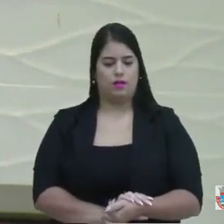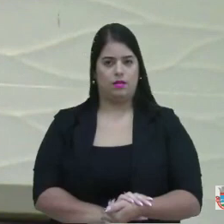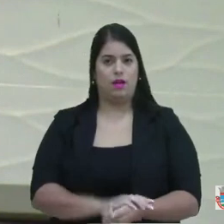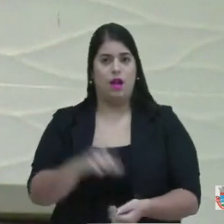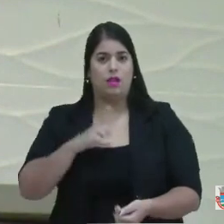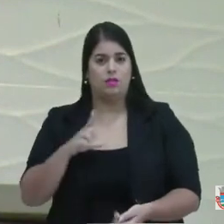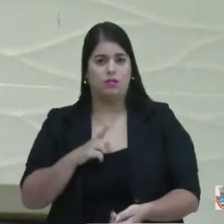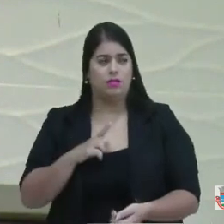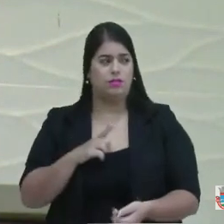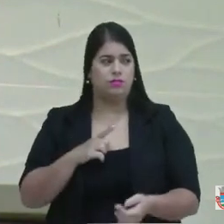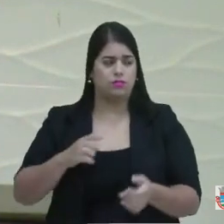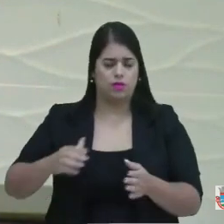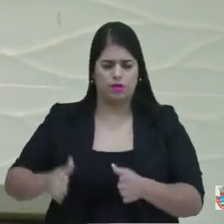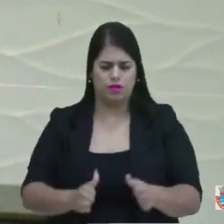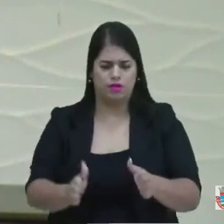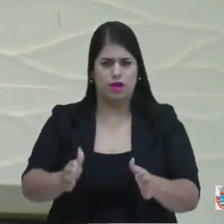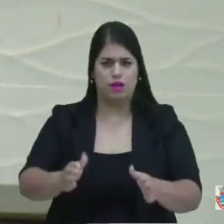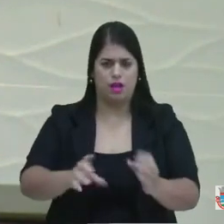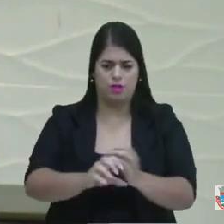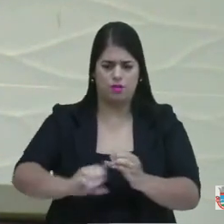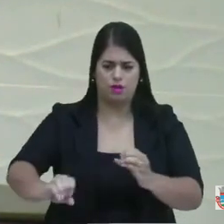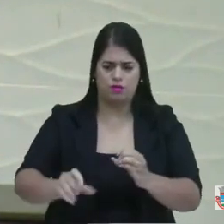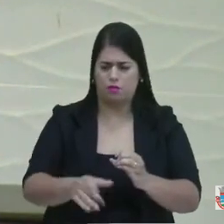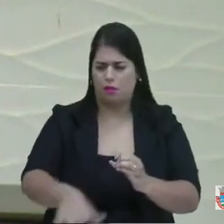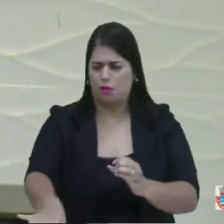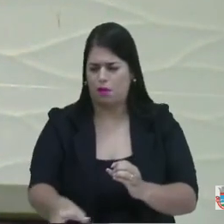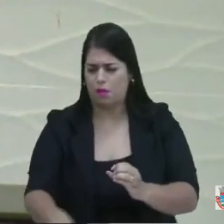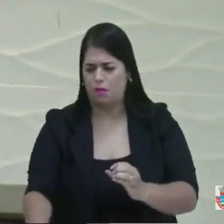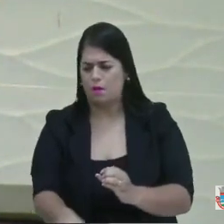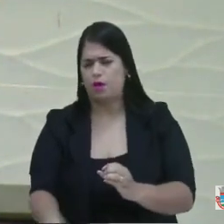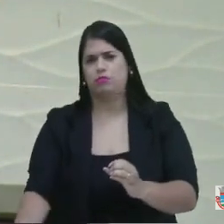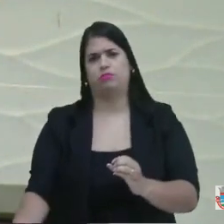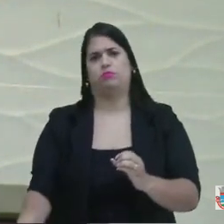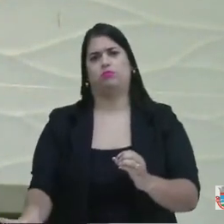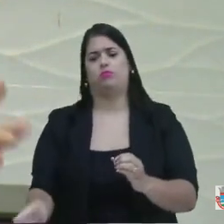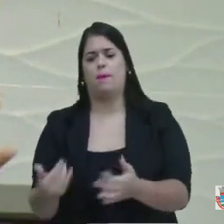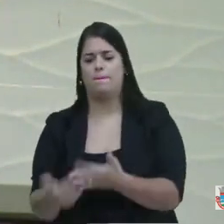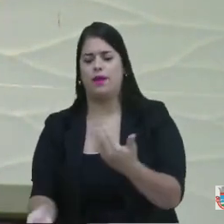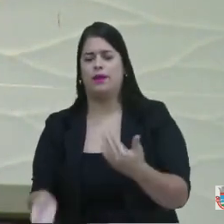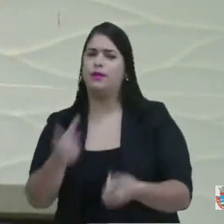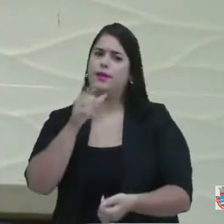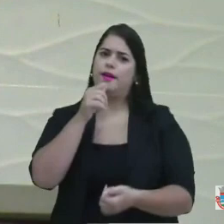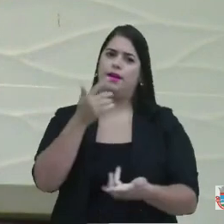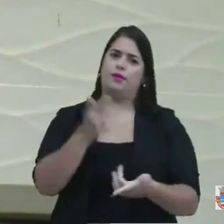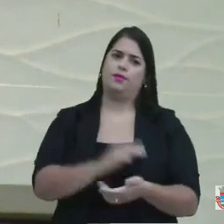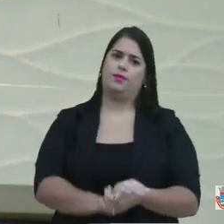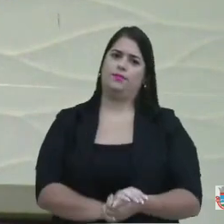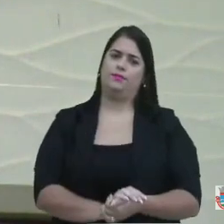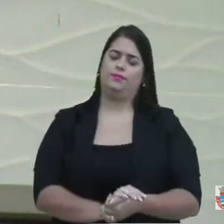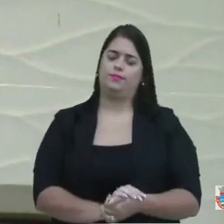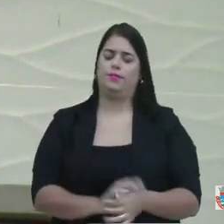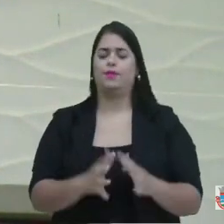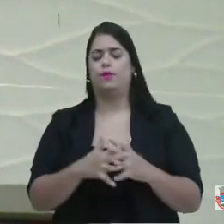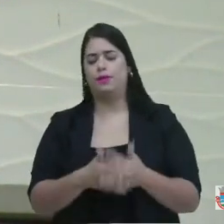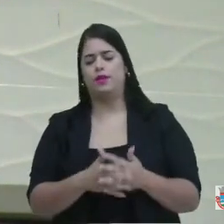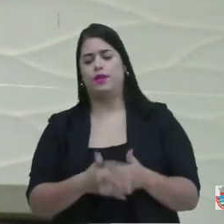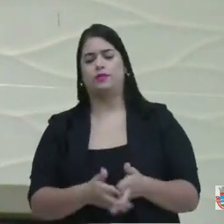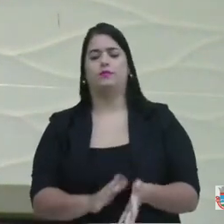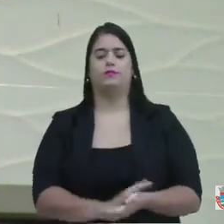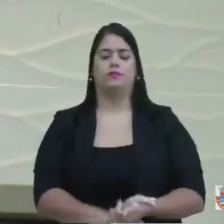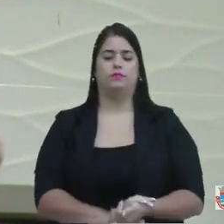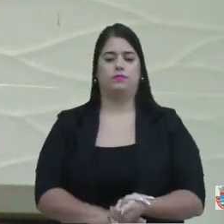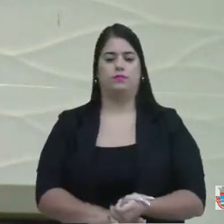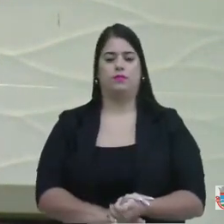vazamento já vinha dois ou três dias, dava para terminar até a segunda-feira. Está entendendo? Não precisa nada demais, não. Aí fica